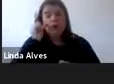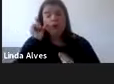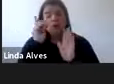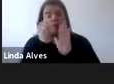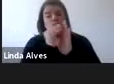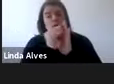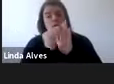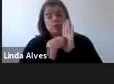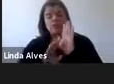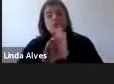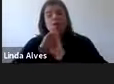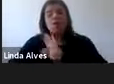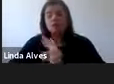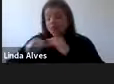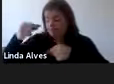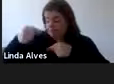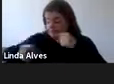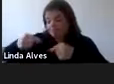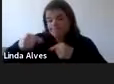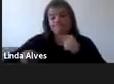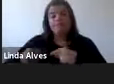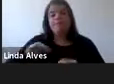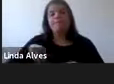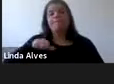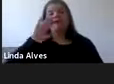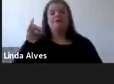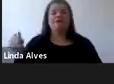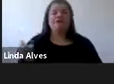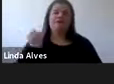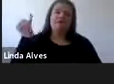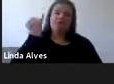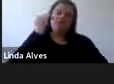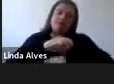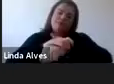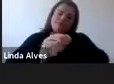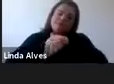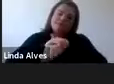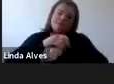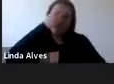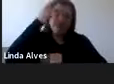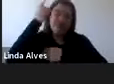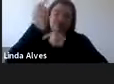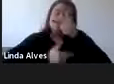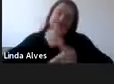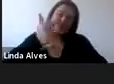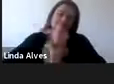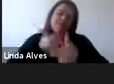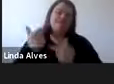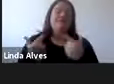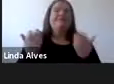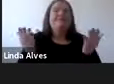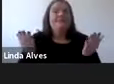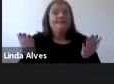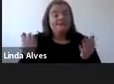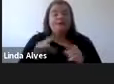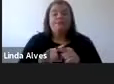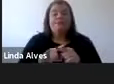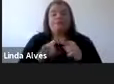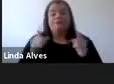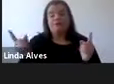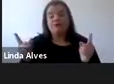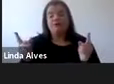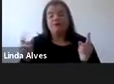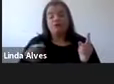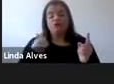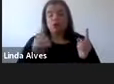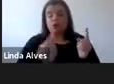conceito para a gente fazer discussão, mas o mais importante dele é a preservação dos empregos dos trabalhadores. Agora, é claro, também não estamos dispostos